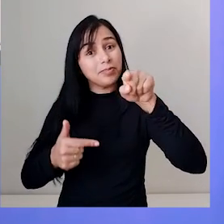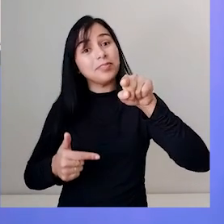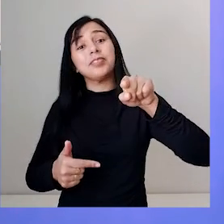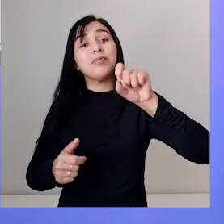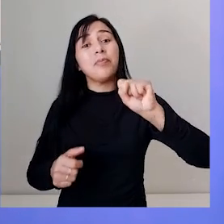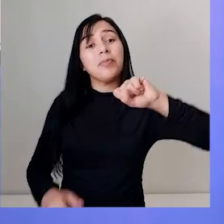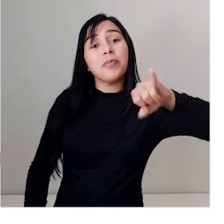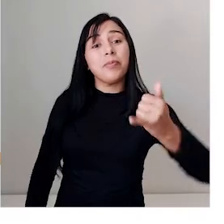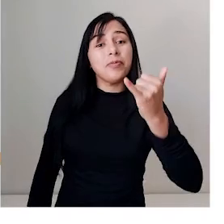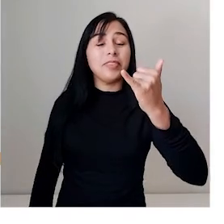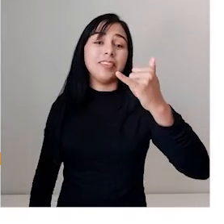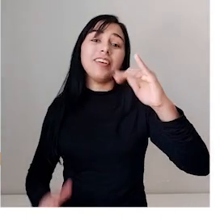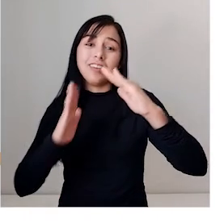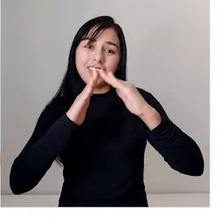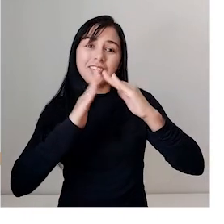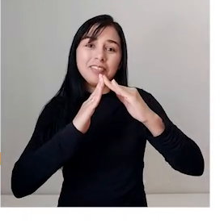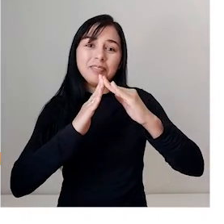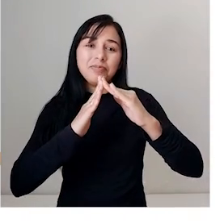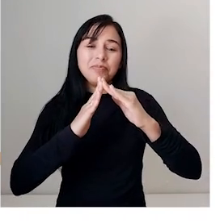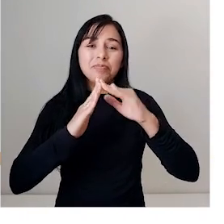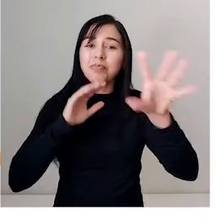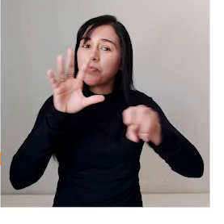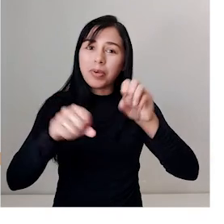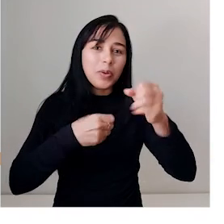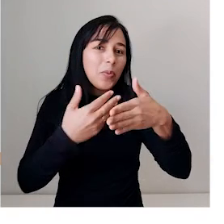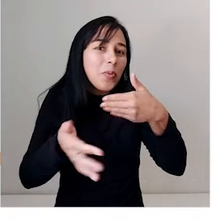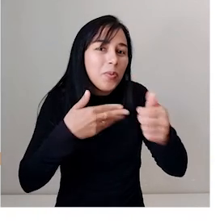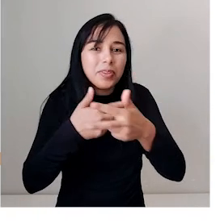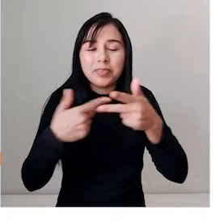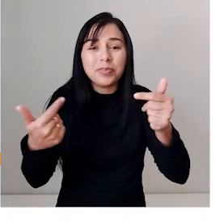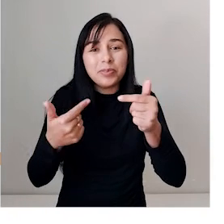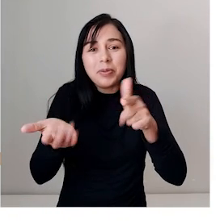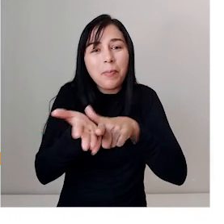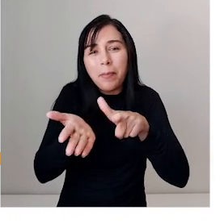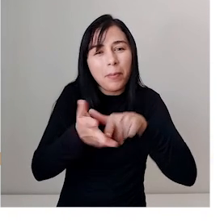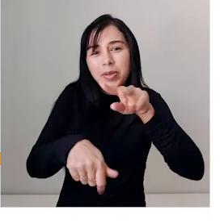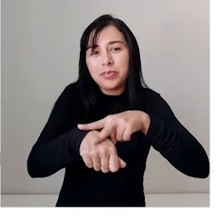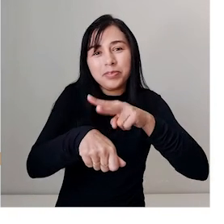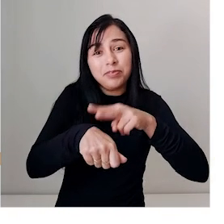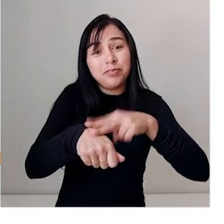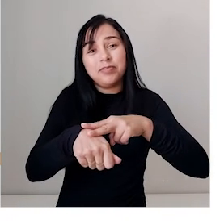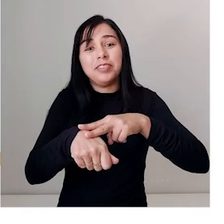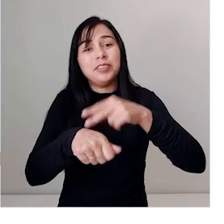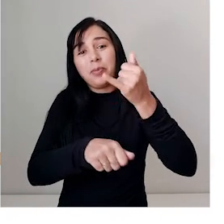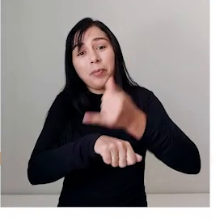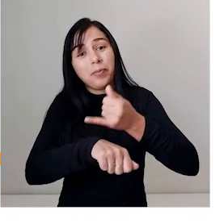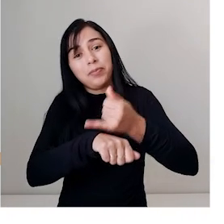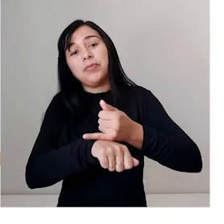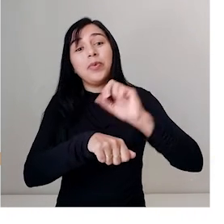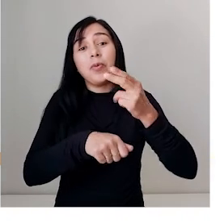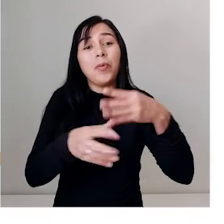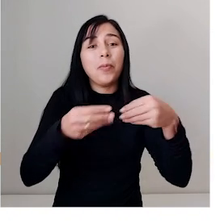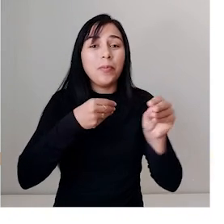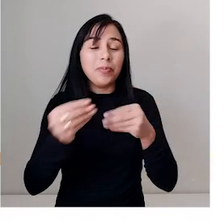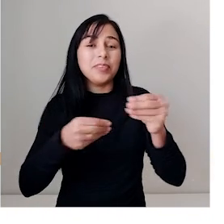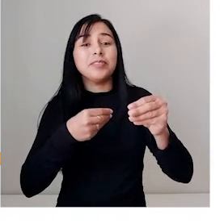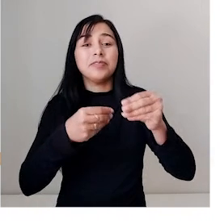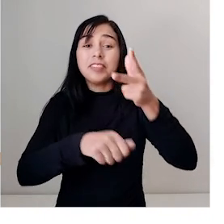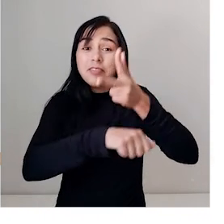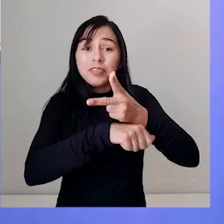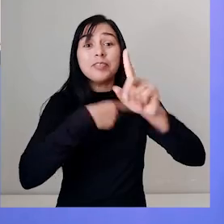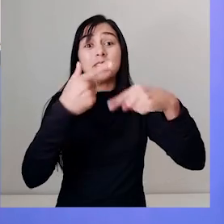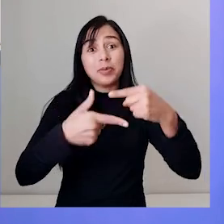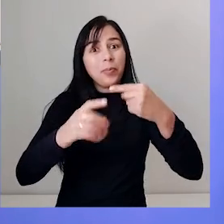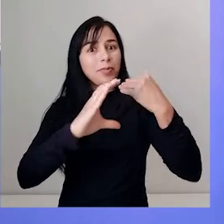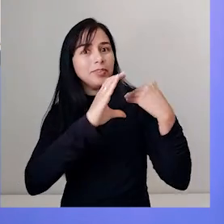você tem em casa. Pode ser qualquer coisa reutilizada de papel, vidro, metal ou plástico. E mande para o seu